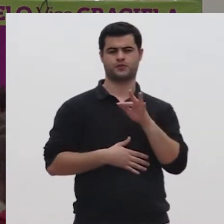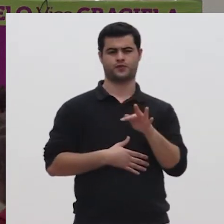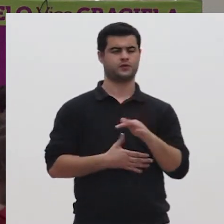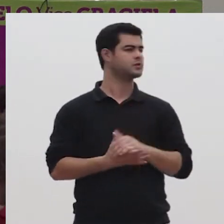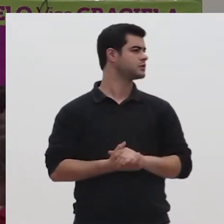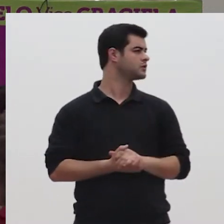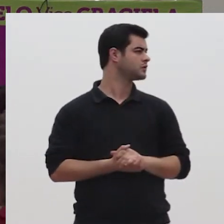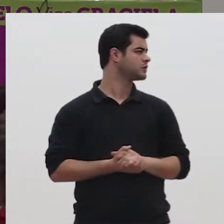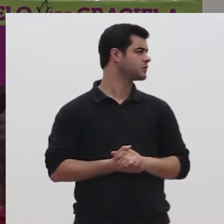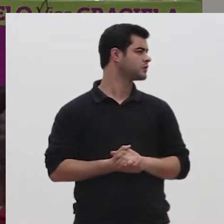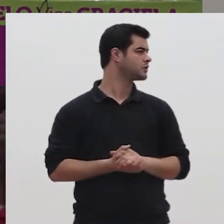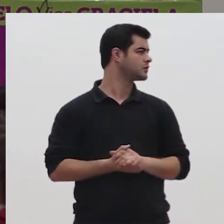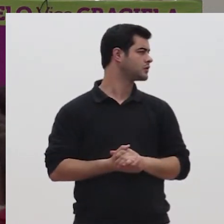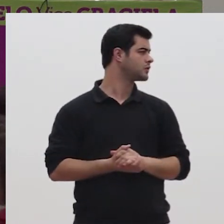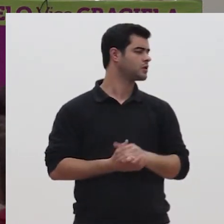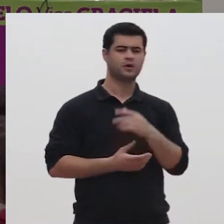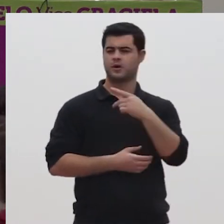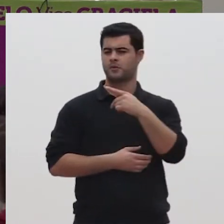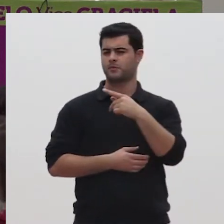A PUF-PR.